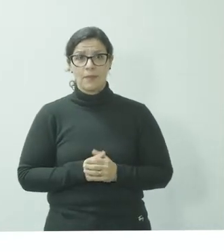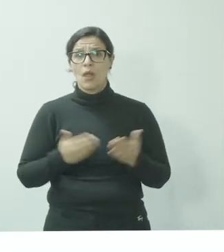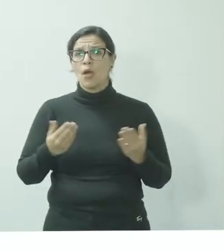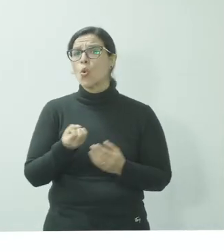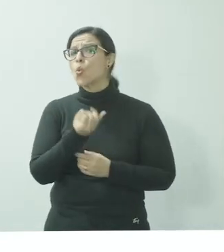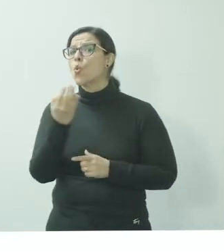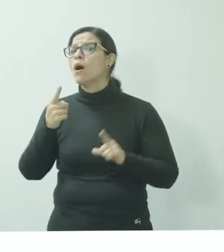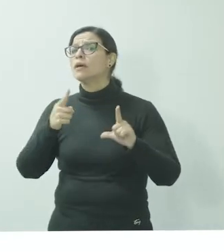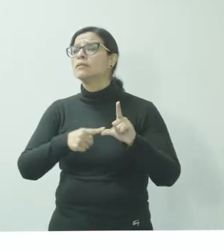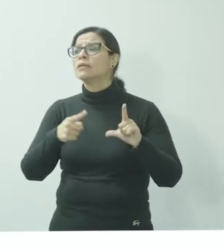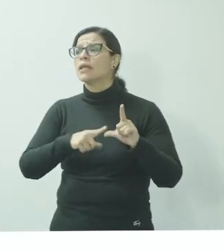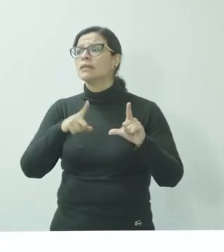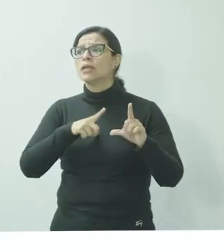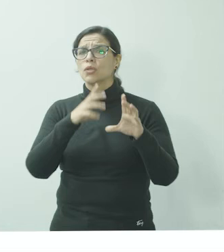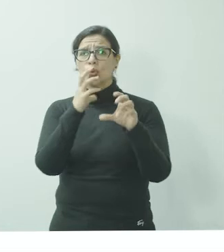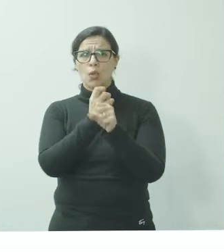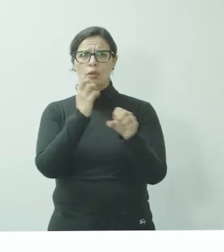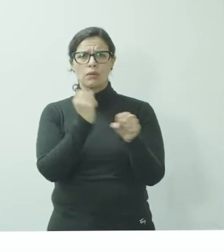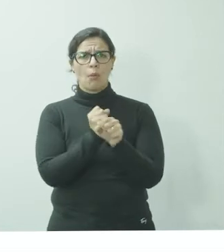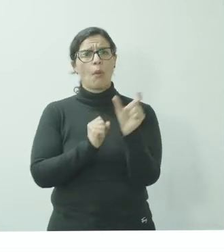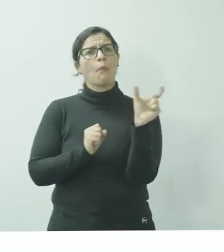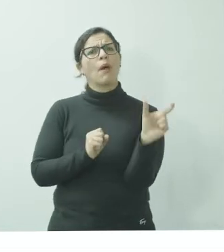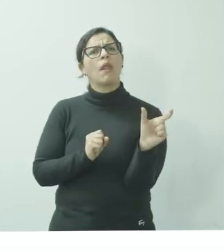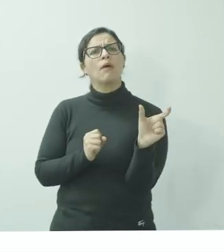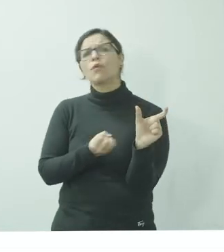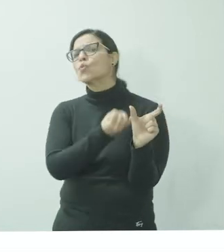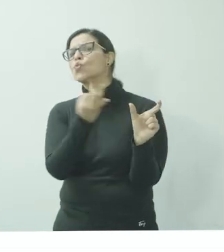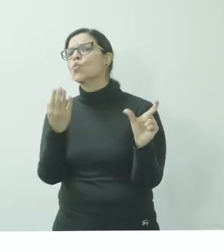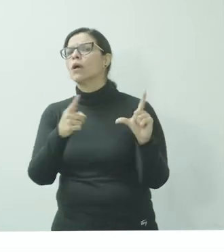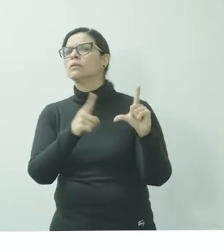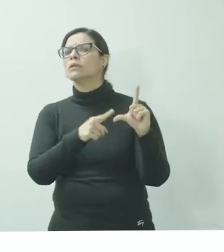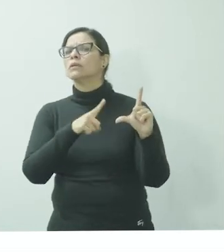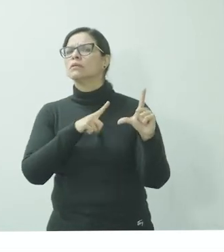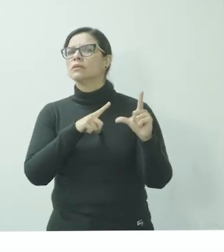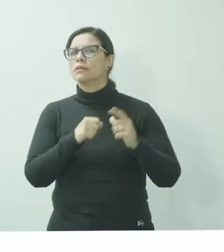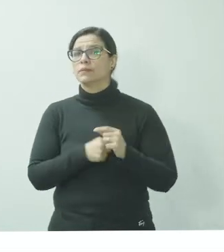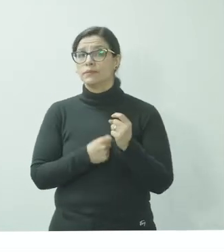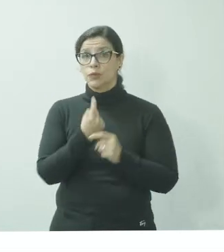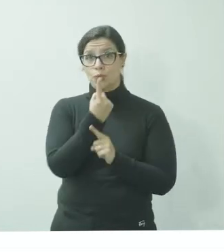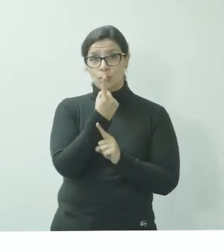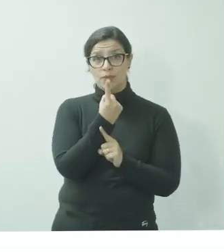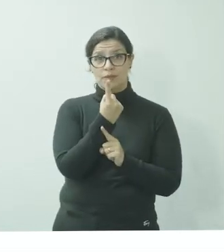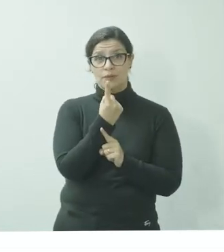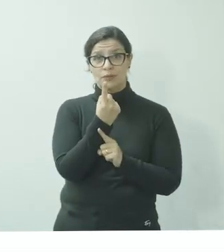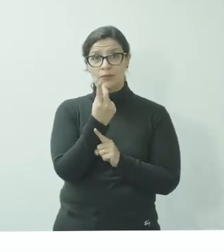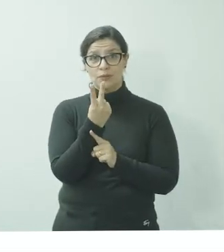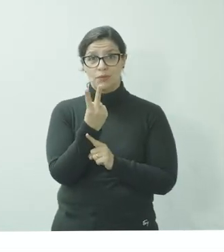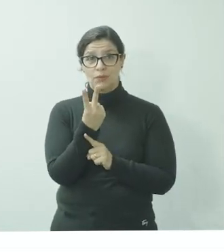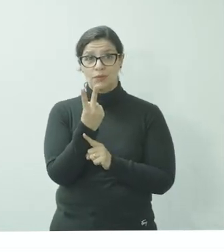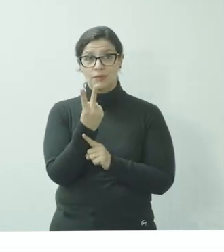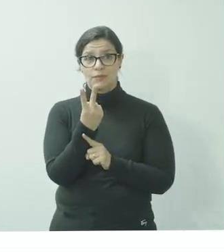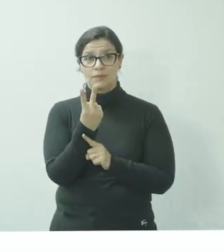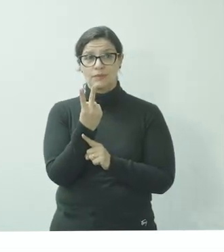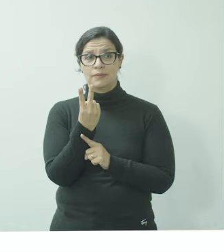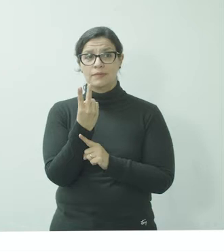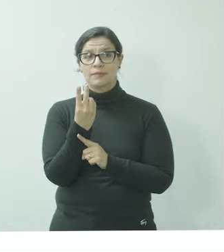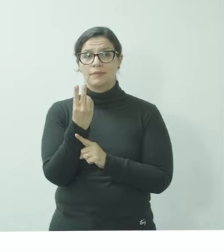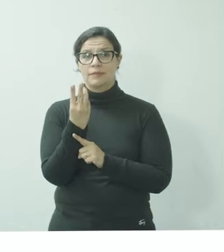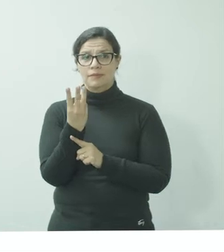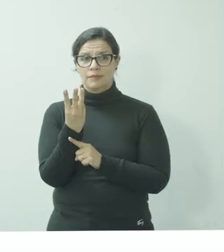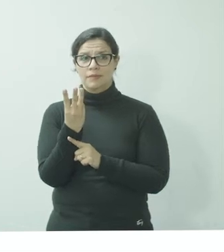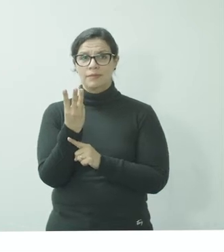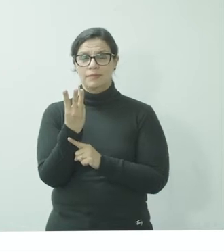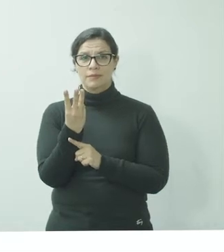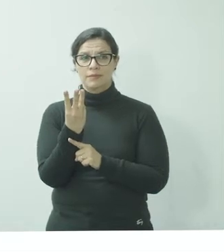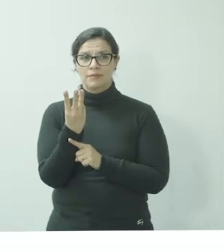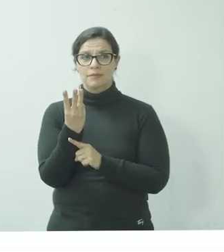quantas letras fazem parte né dessa palavra uma duas